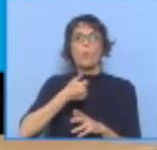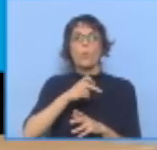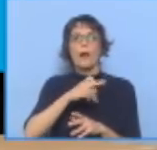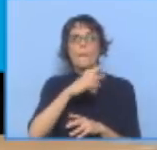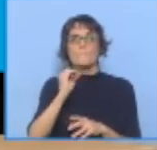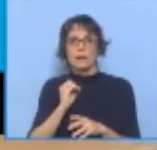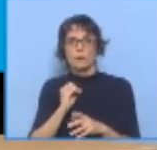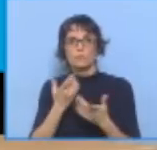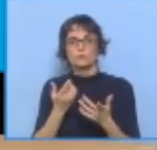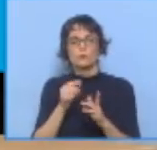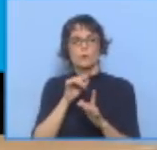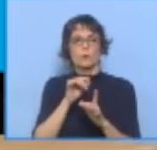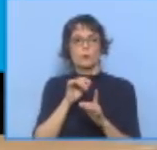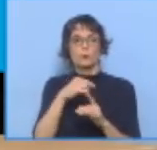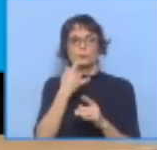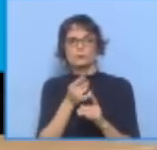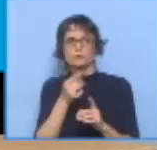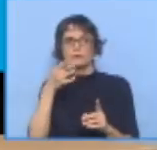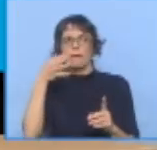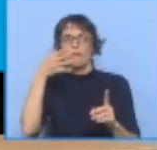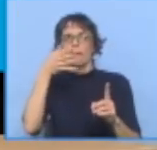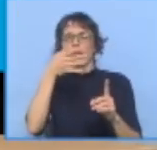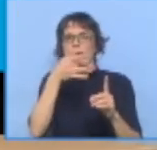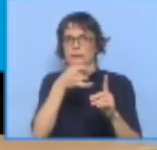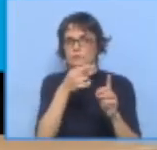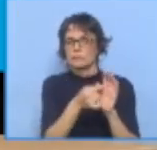portanto, daí nós temos optado pelo termo provação, que é muito mais